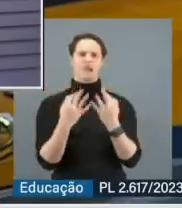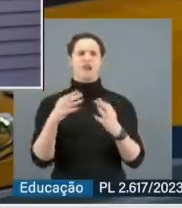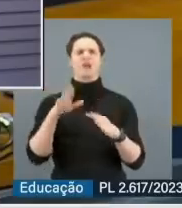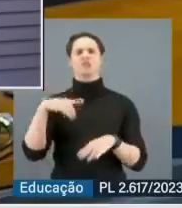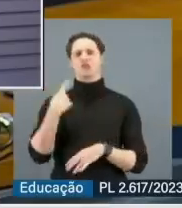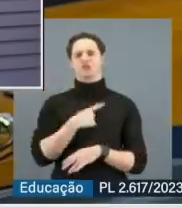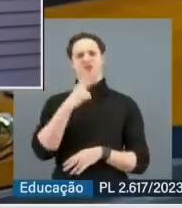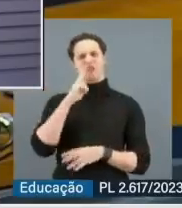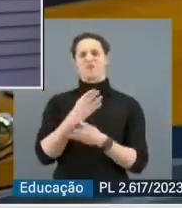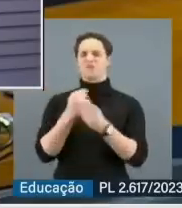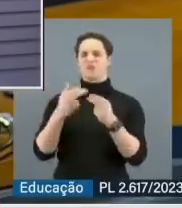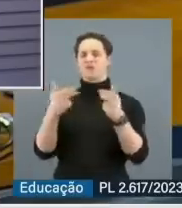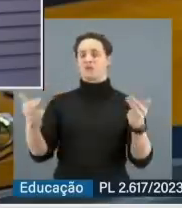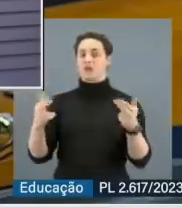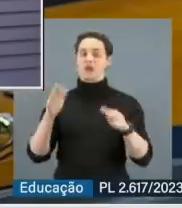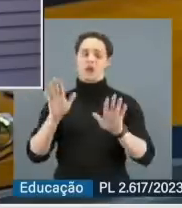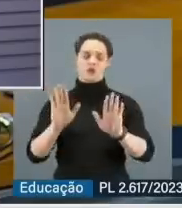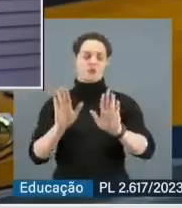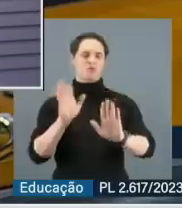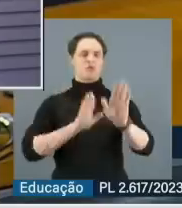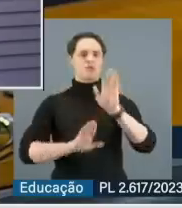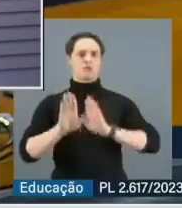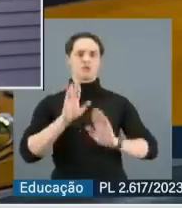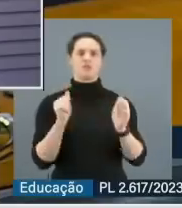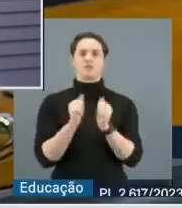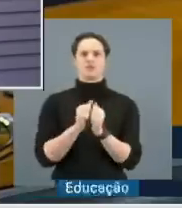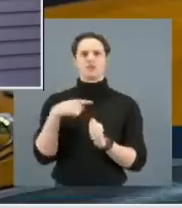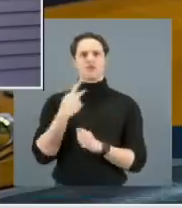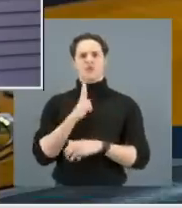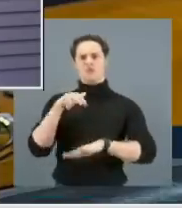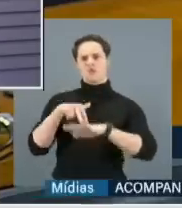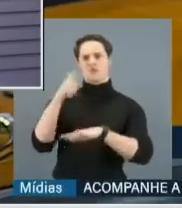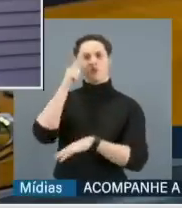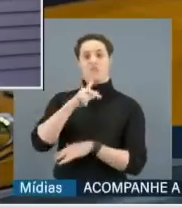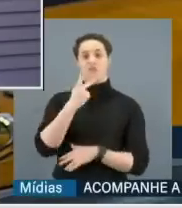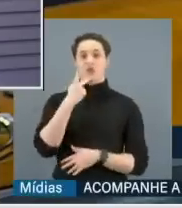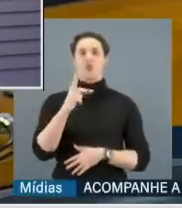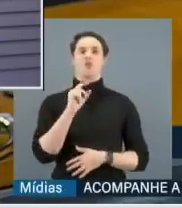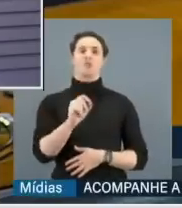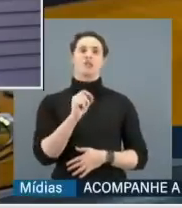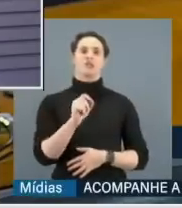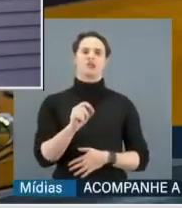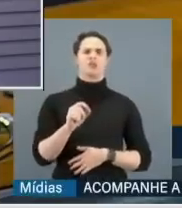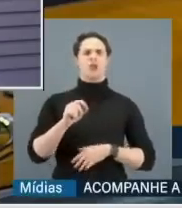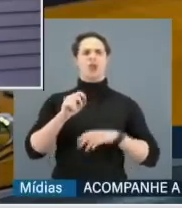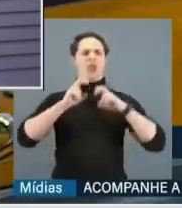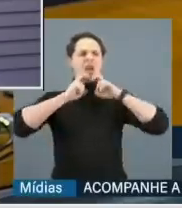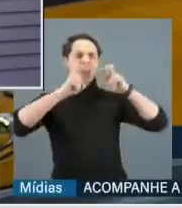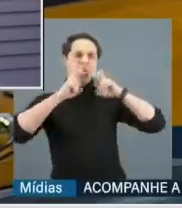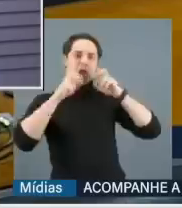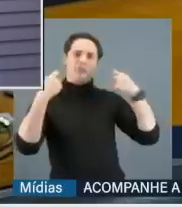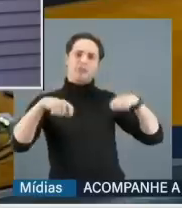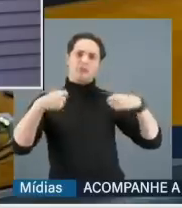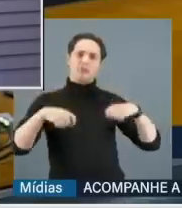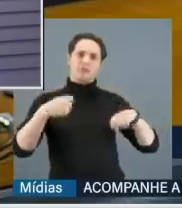gente gira mais uma vez com os nossos comentaristas. Estamos aqui, ó, com imagens ao vivo de Brasília, sessão da CPMI dos